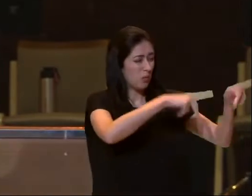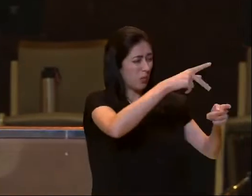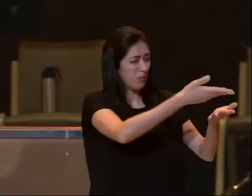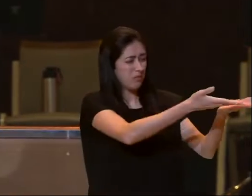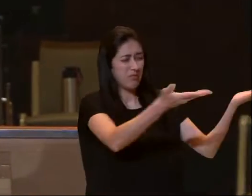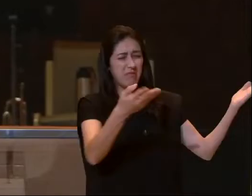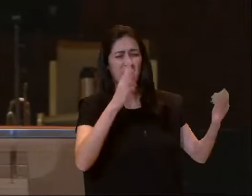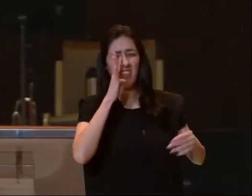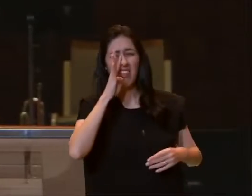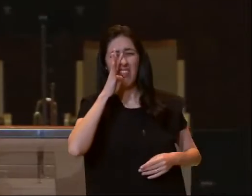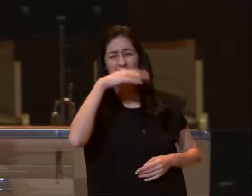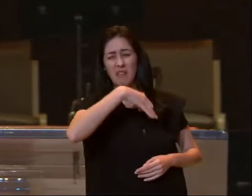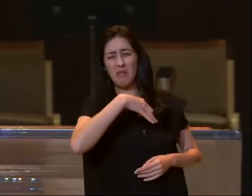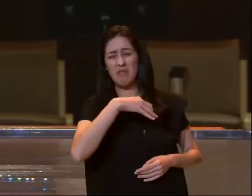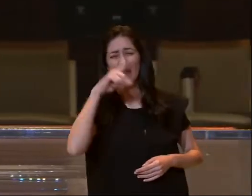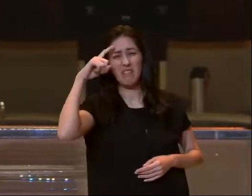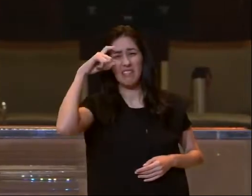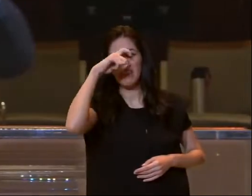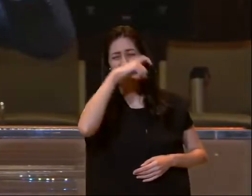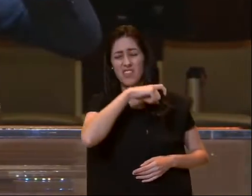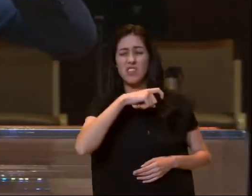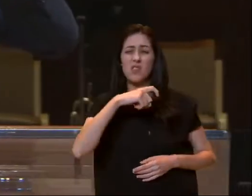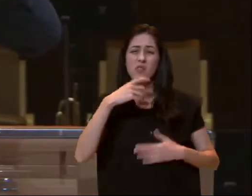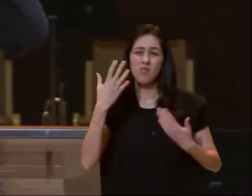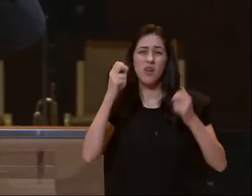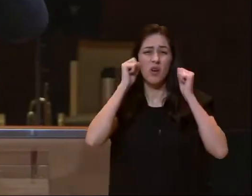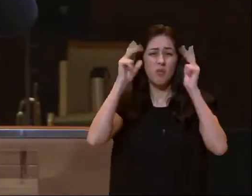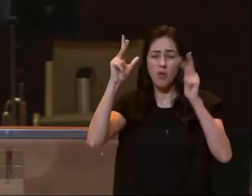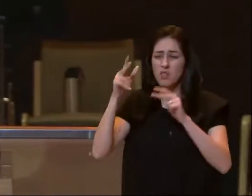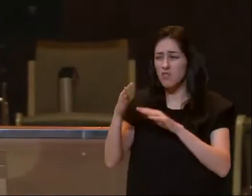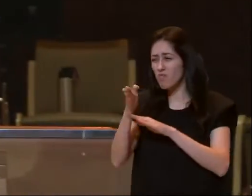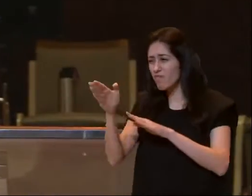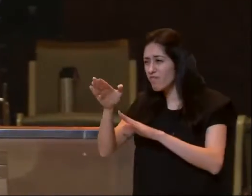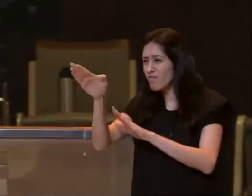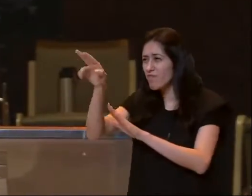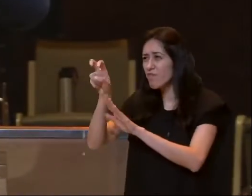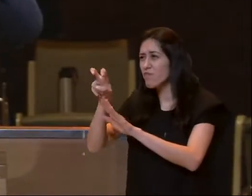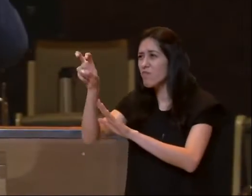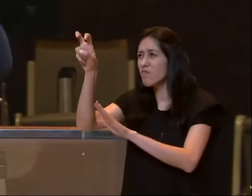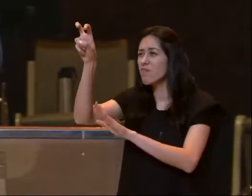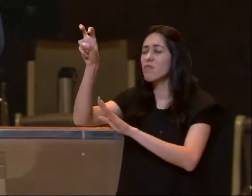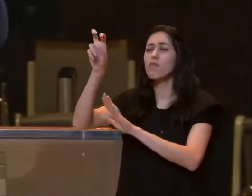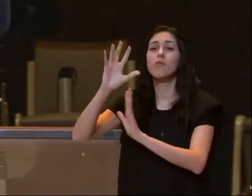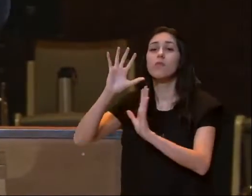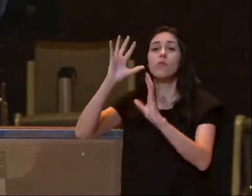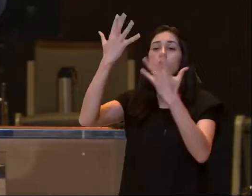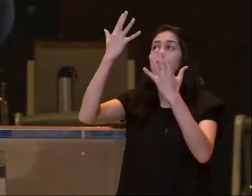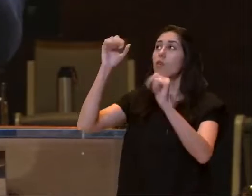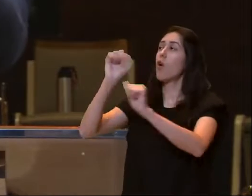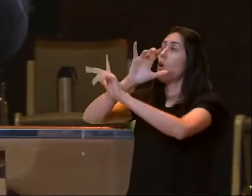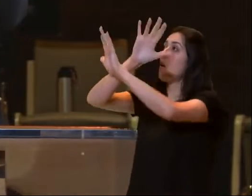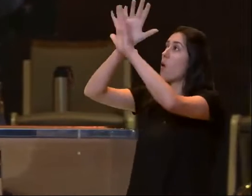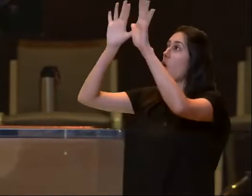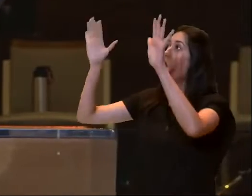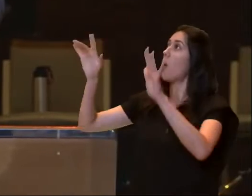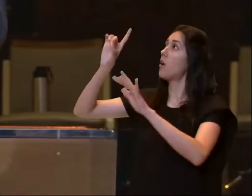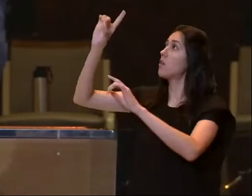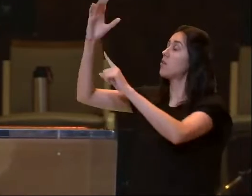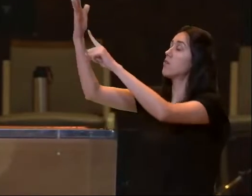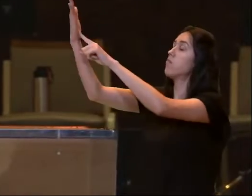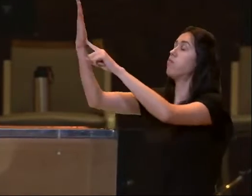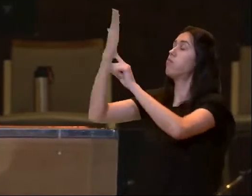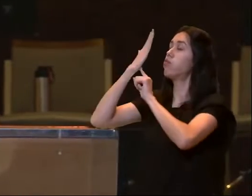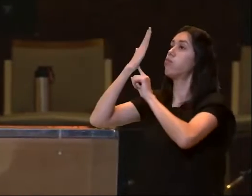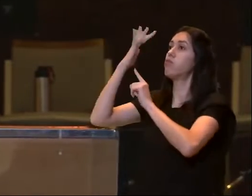rebelde, ali, entre as rochas, a glória do Senhor, a revelação da glória de Deus o